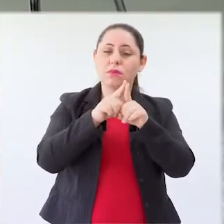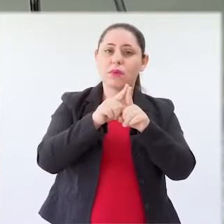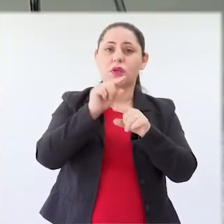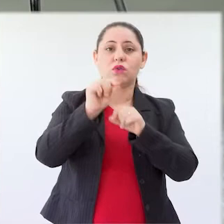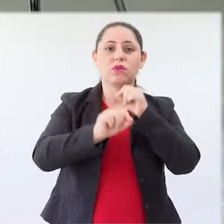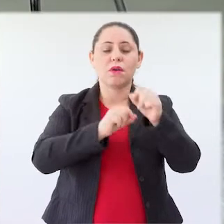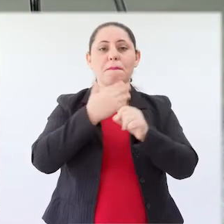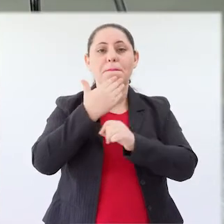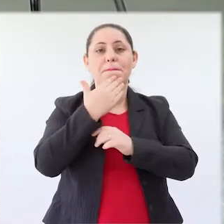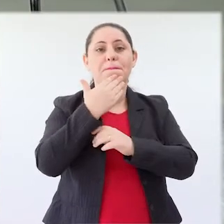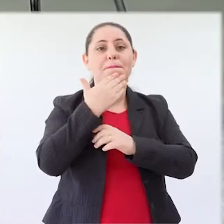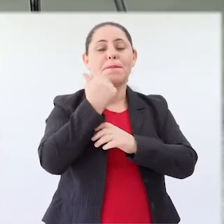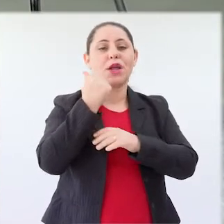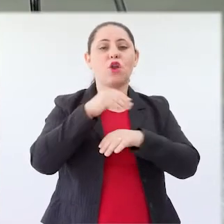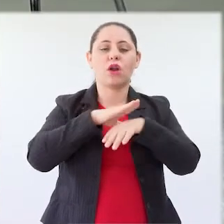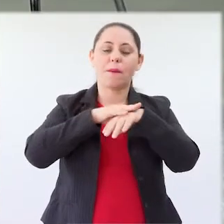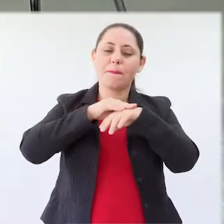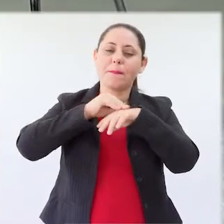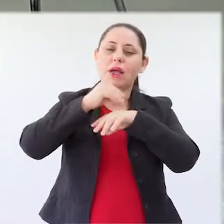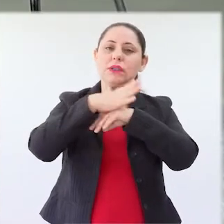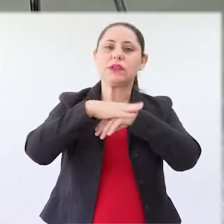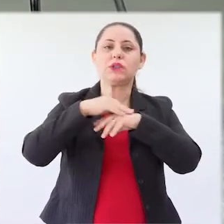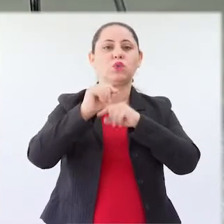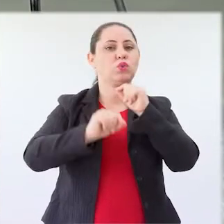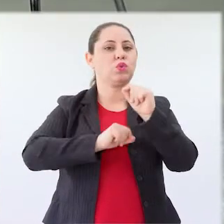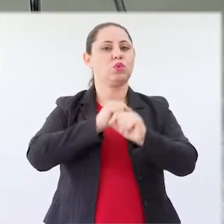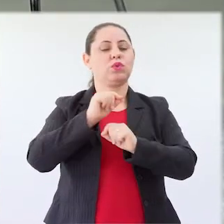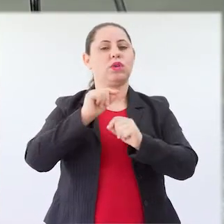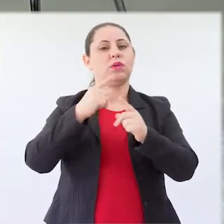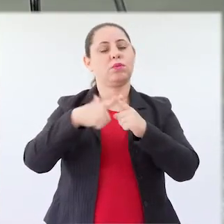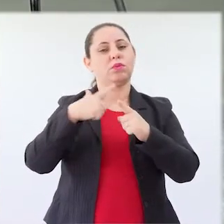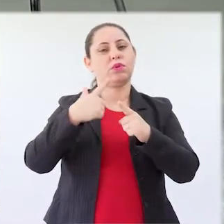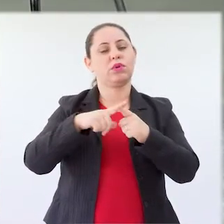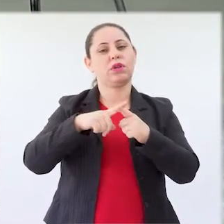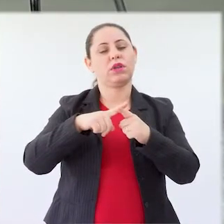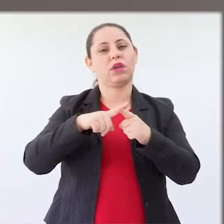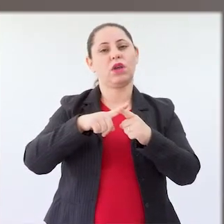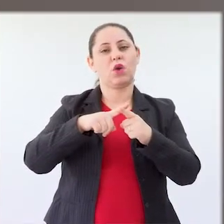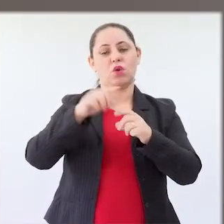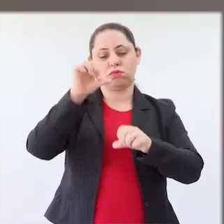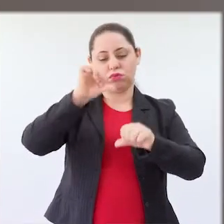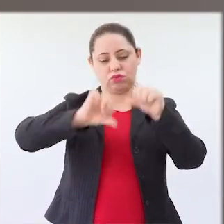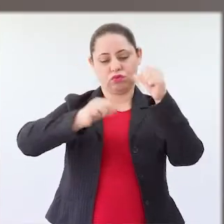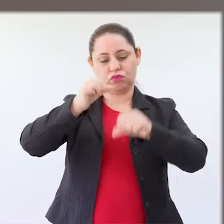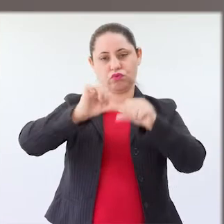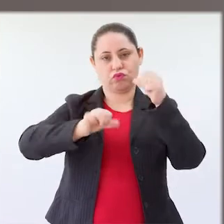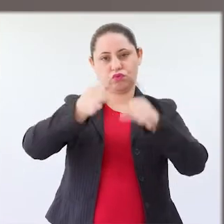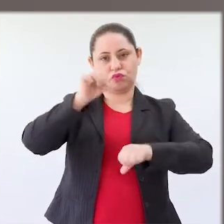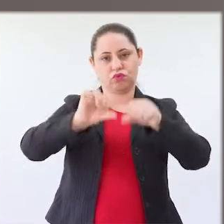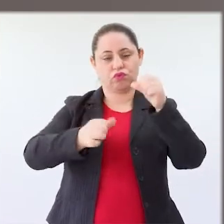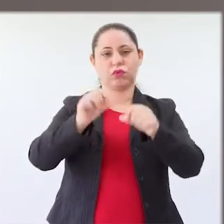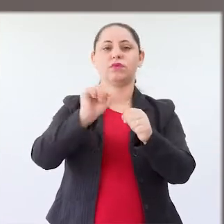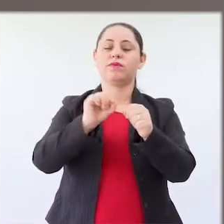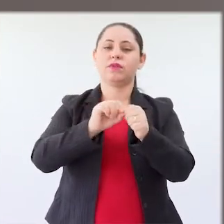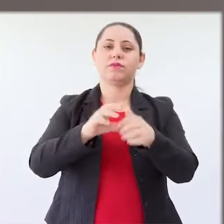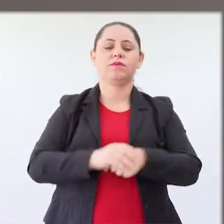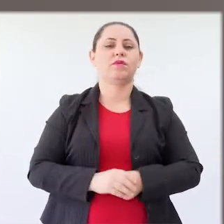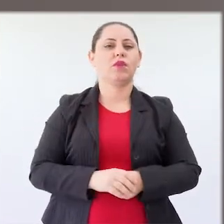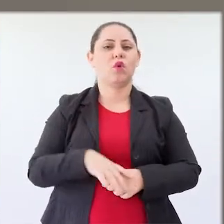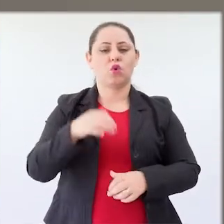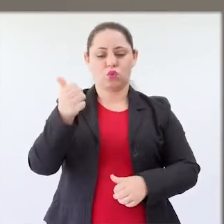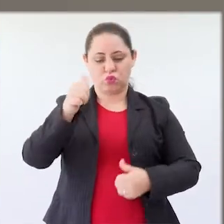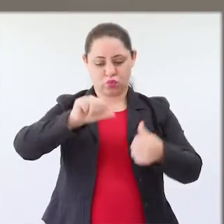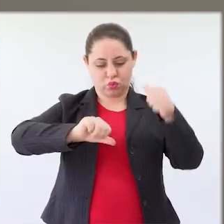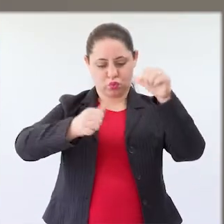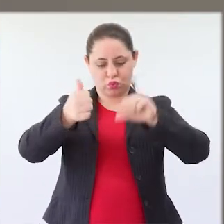olhos, periocular, já justamente, né, devido a essa questão hidrópica que o ácido causa. O